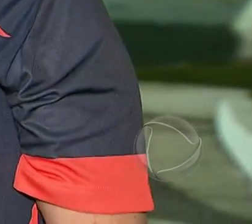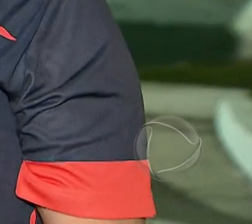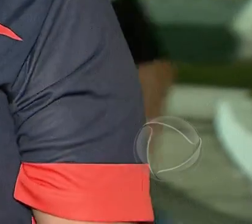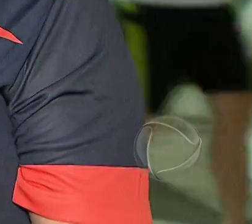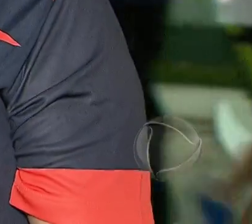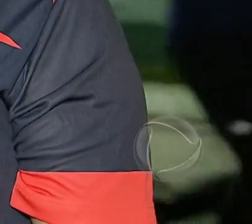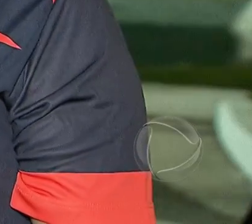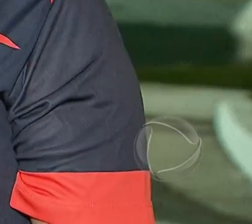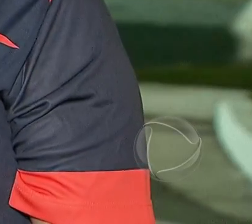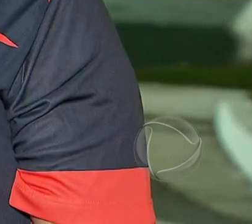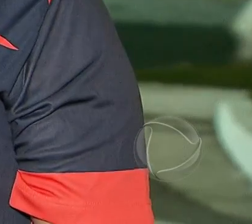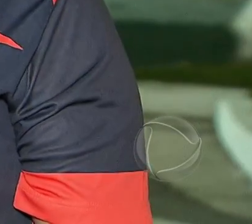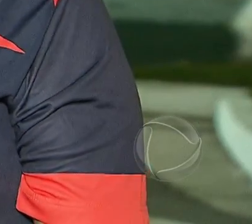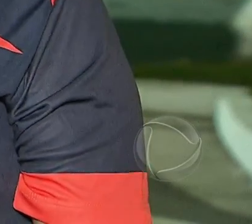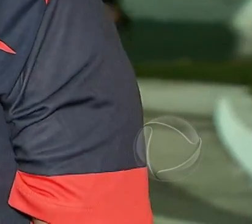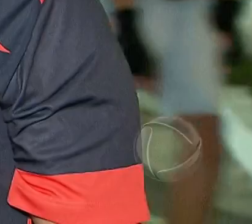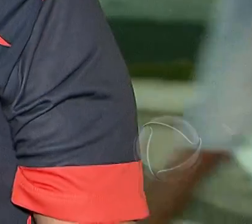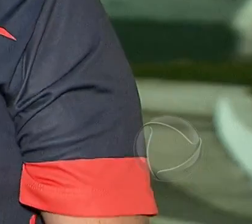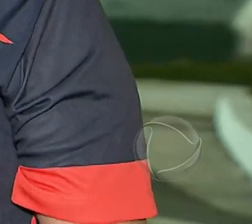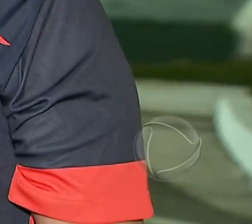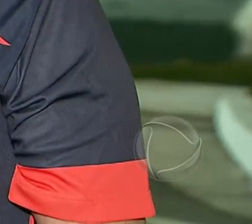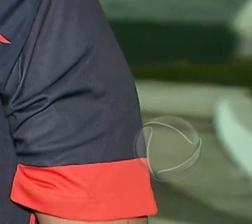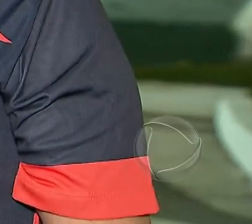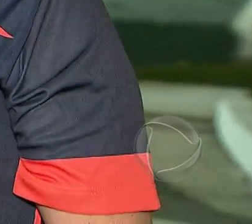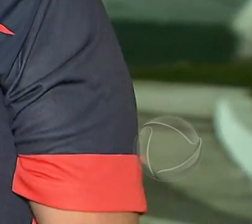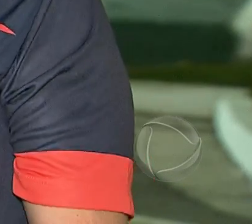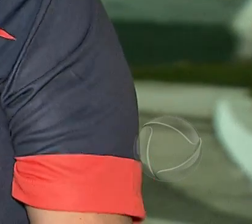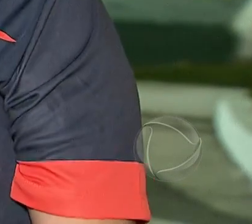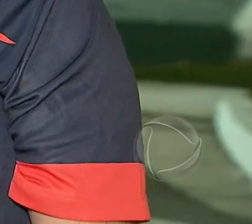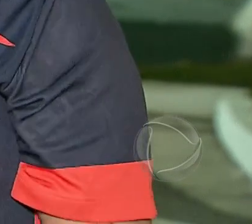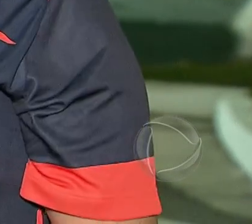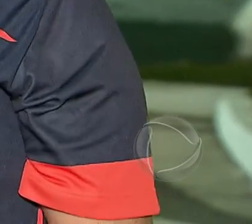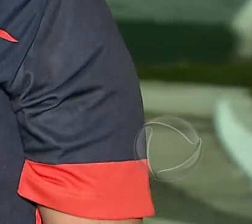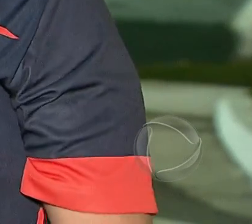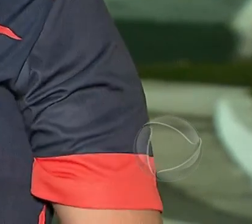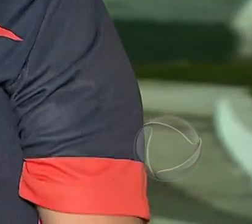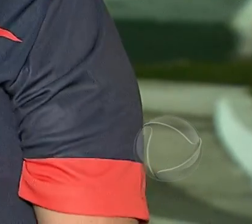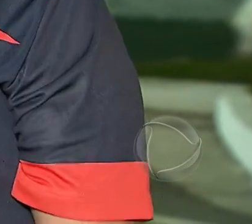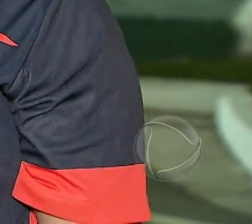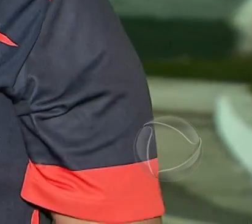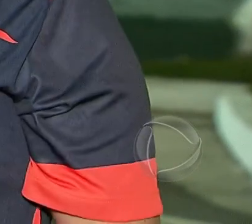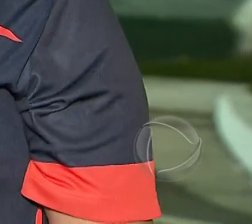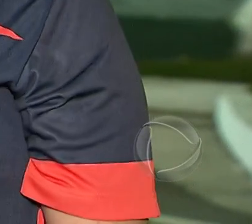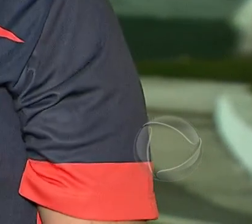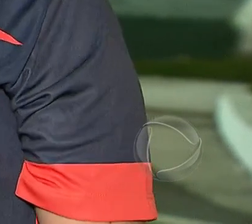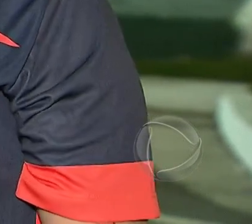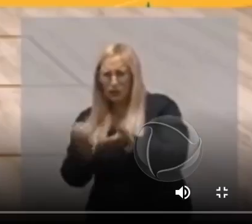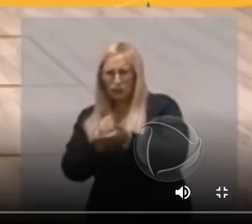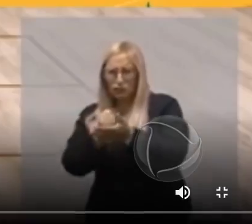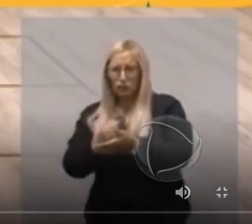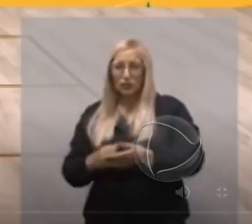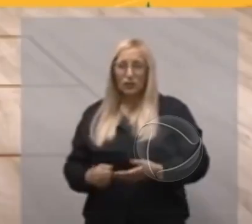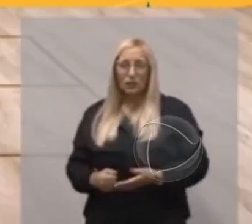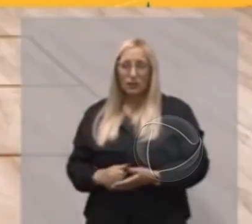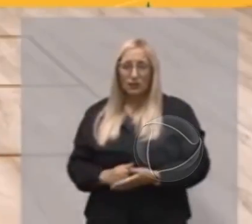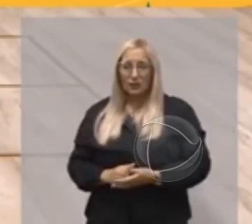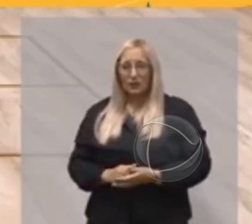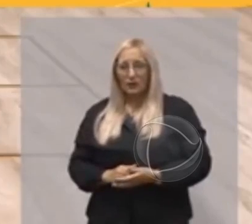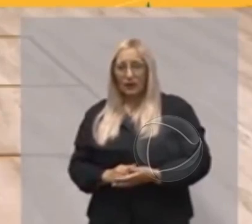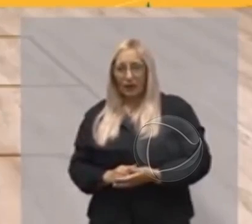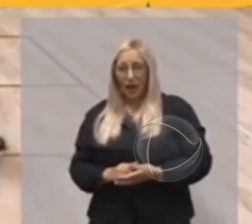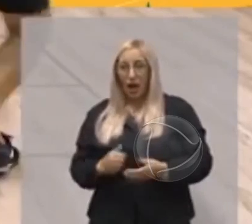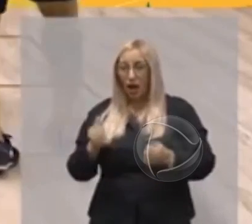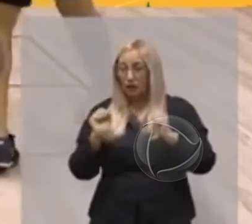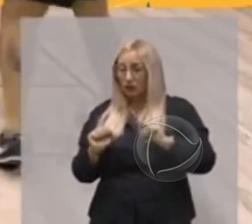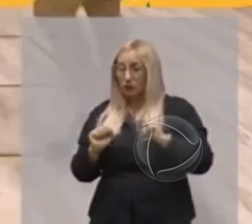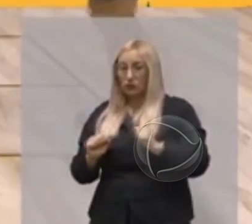mundo. Que é para a criança, né? A família que está em casa, fazer atividade. Todo mundo em casa, dentro de casa. Essa foi uma